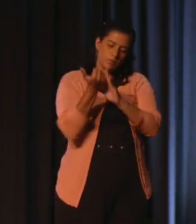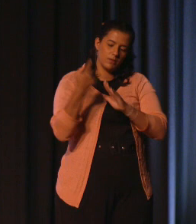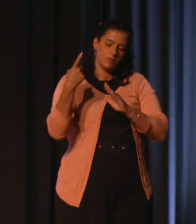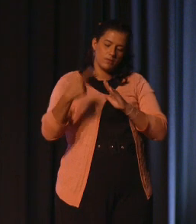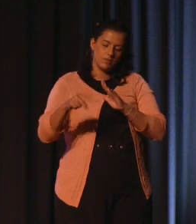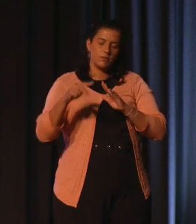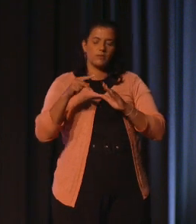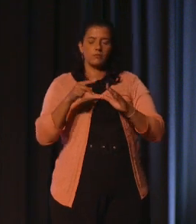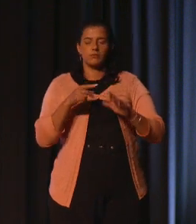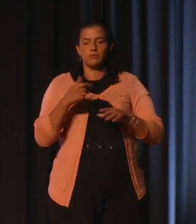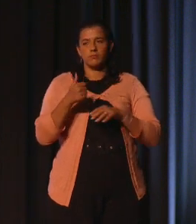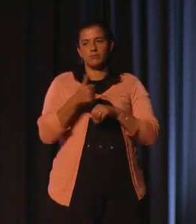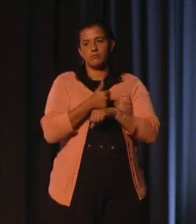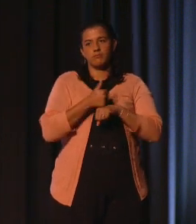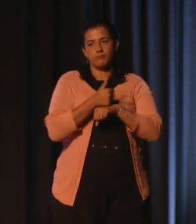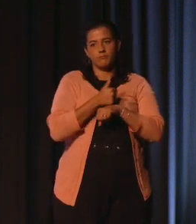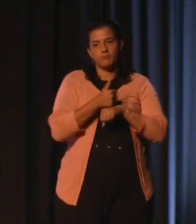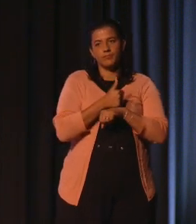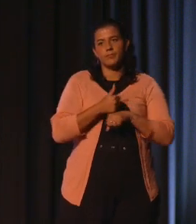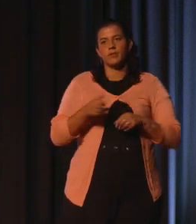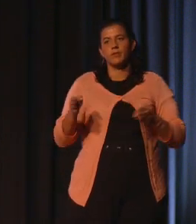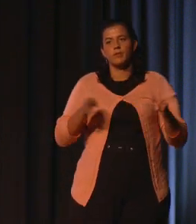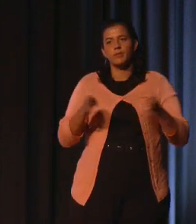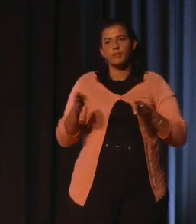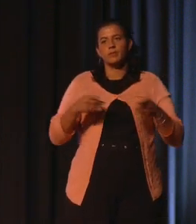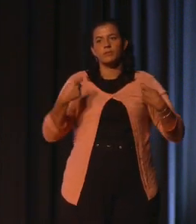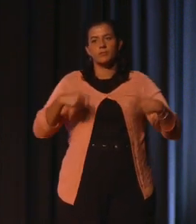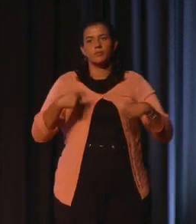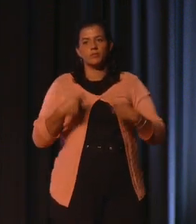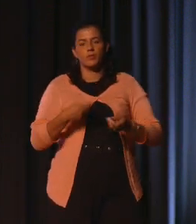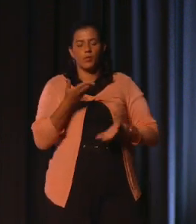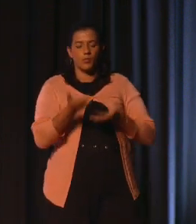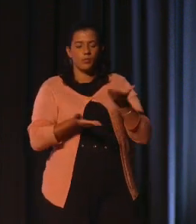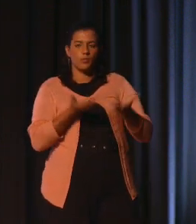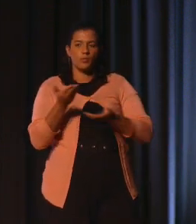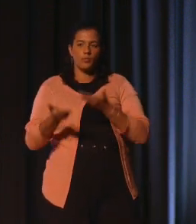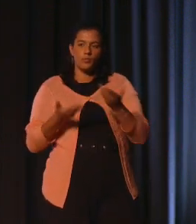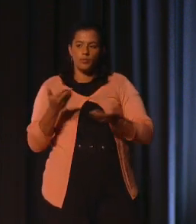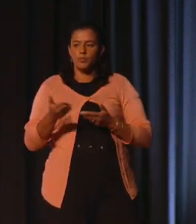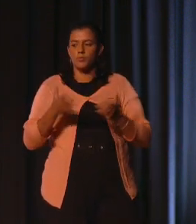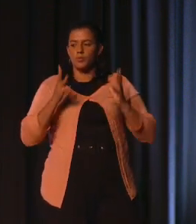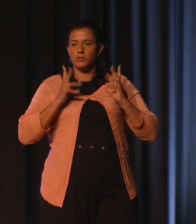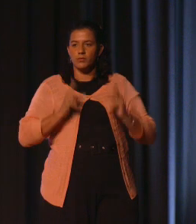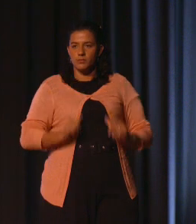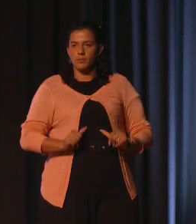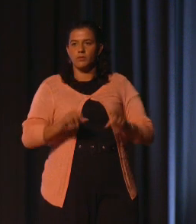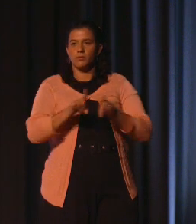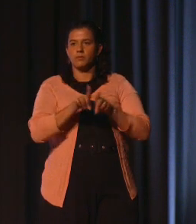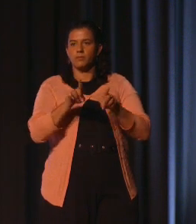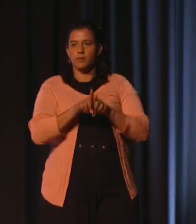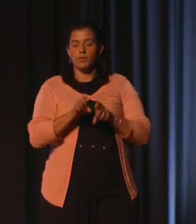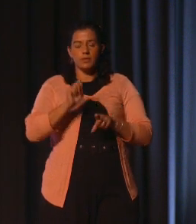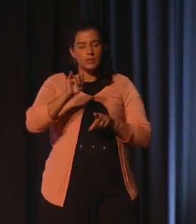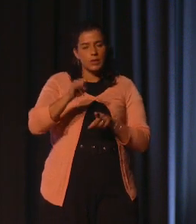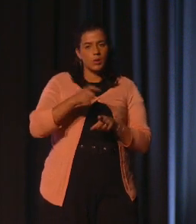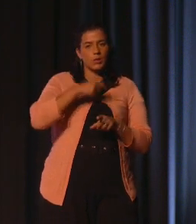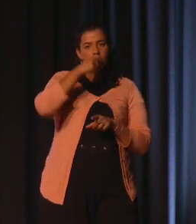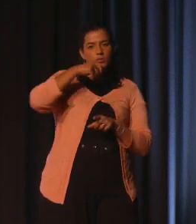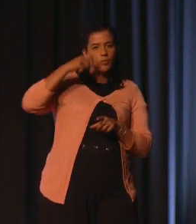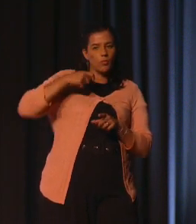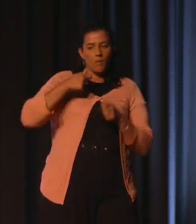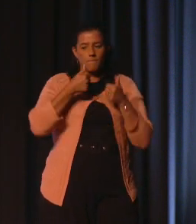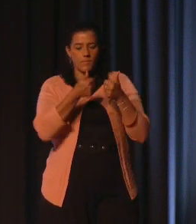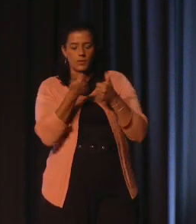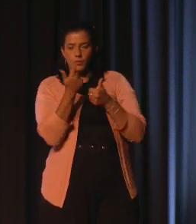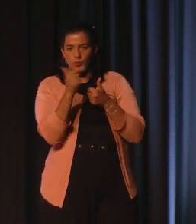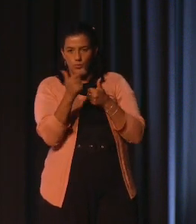profissão, e essa é uma fase que tem que cuidar da higiene. Mas também é uma fase que, se ele não cuidou adequadamente dos dentes, ele vai